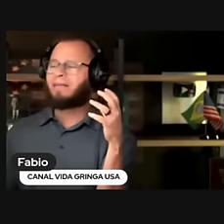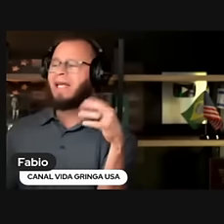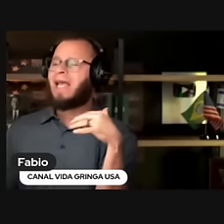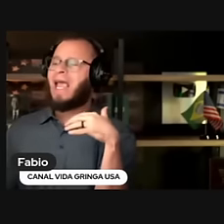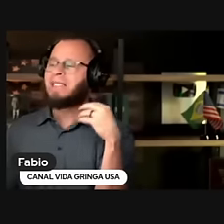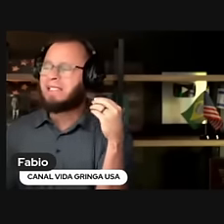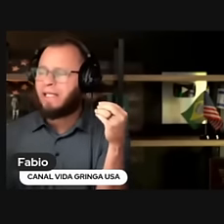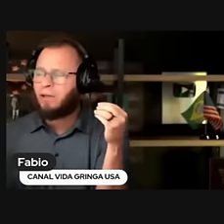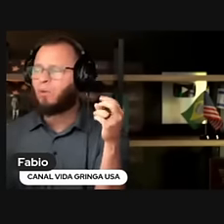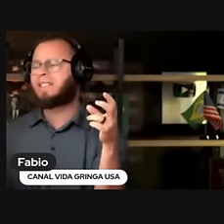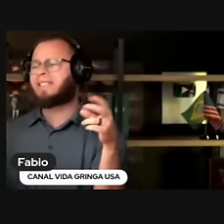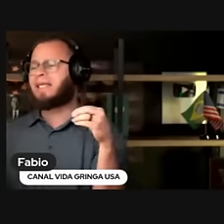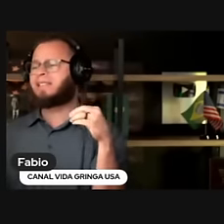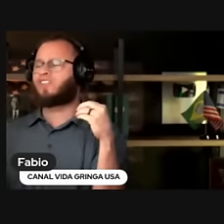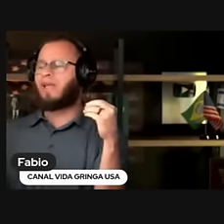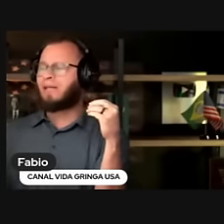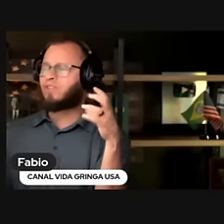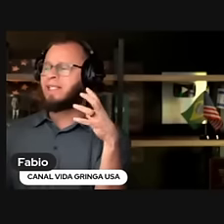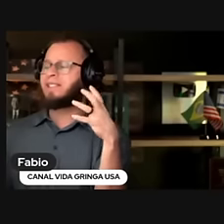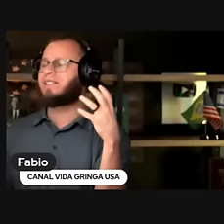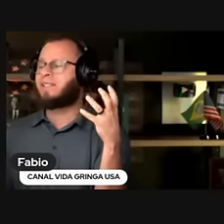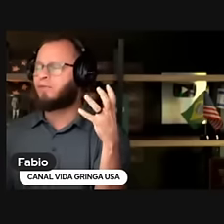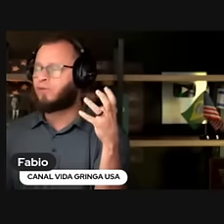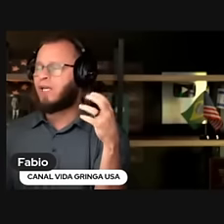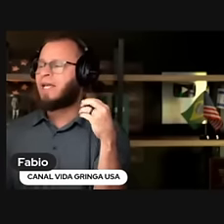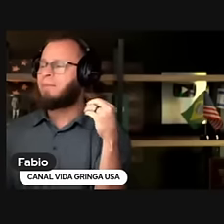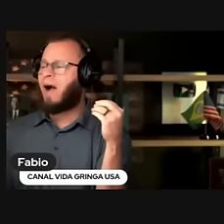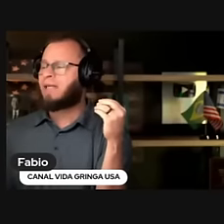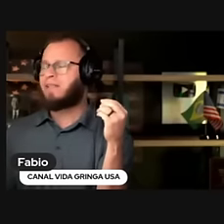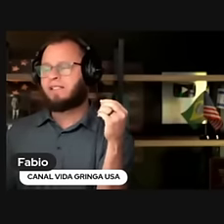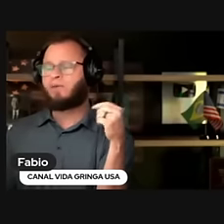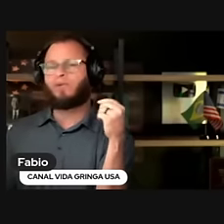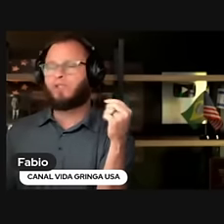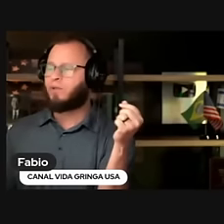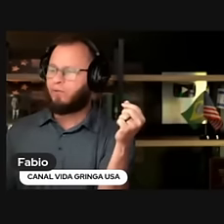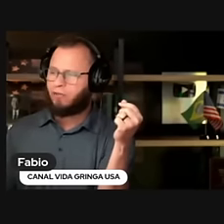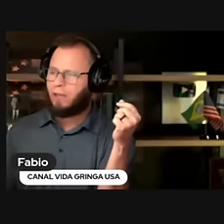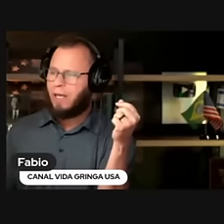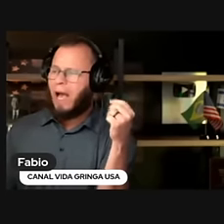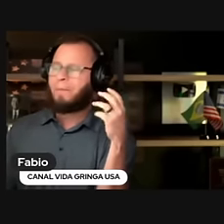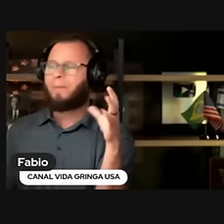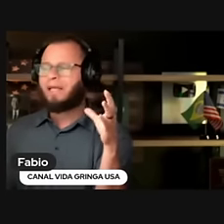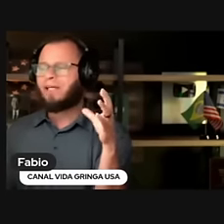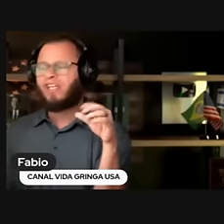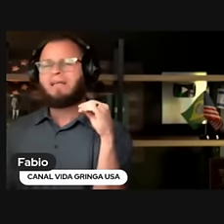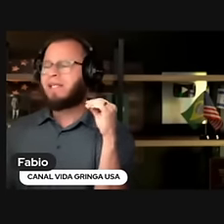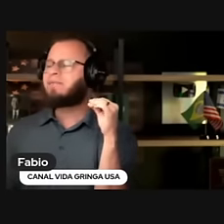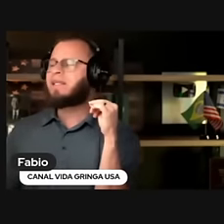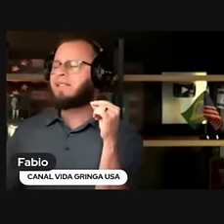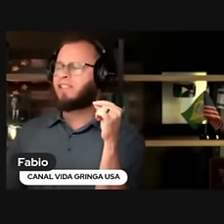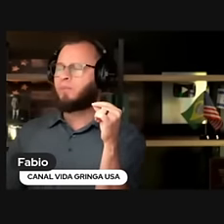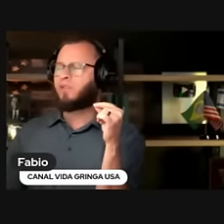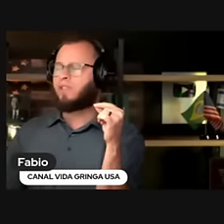biden em cinco dos seis estados decisivos que biden venceu em 2020 apenas